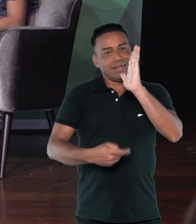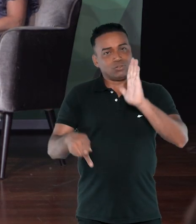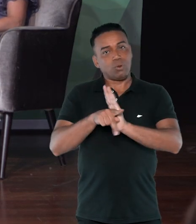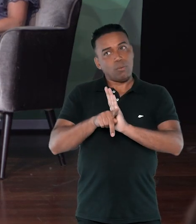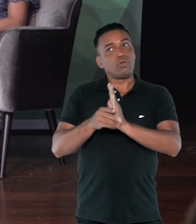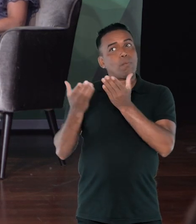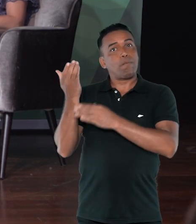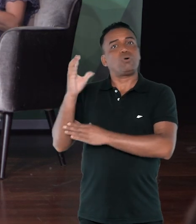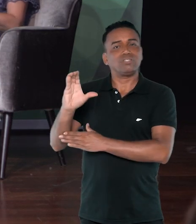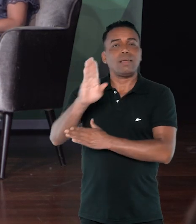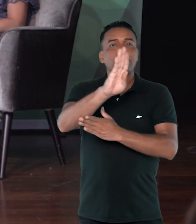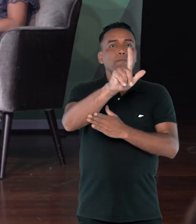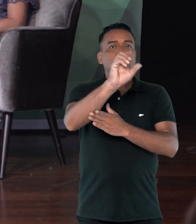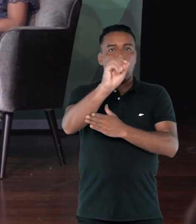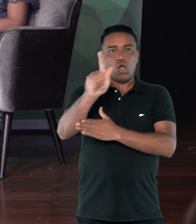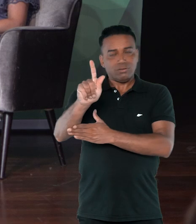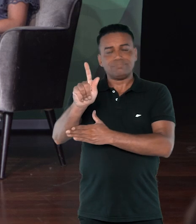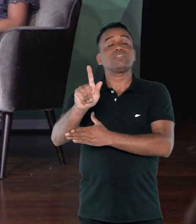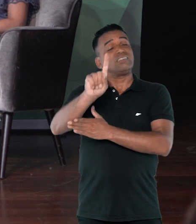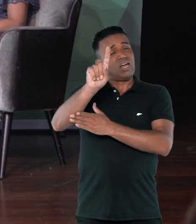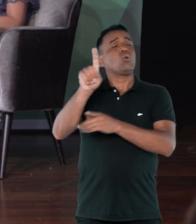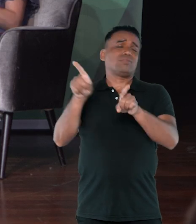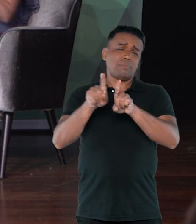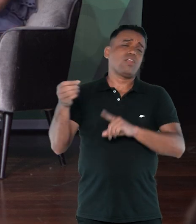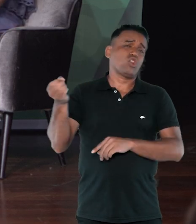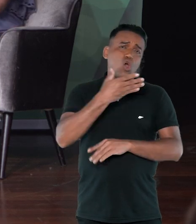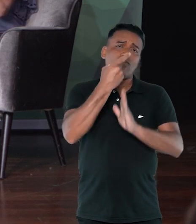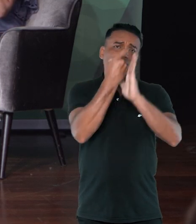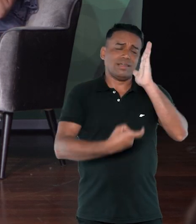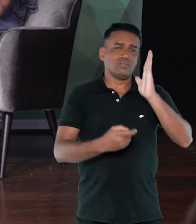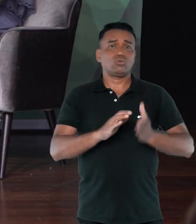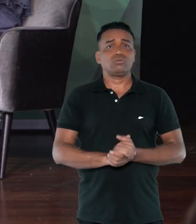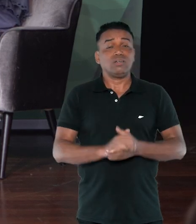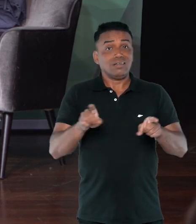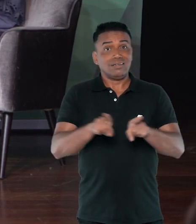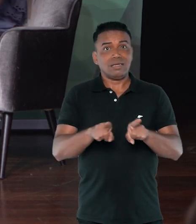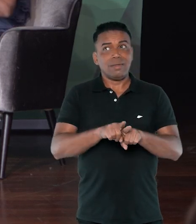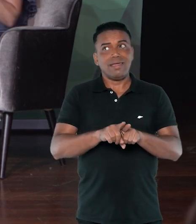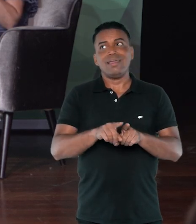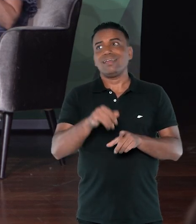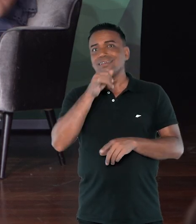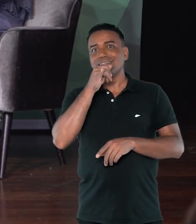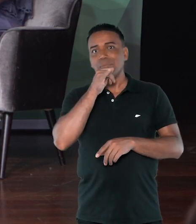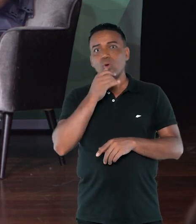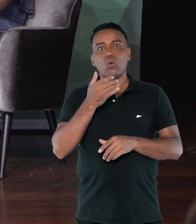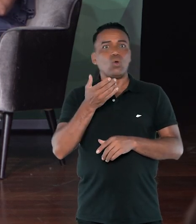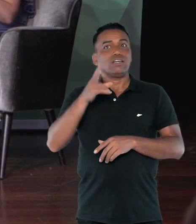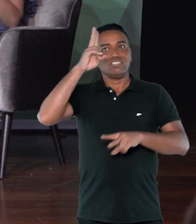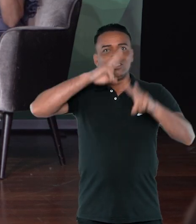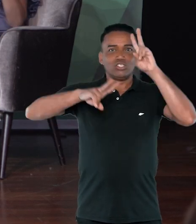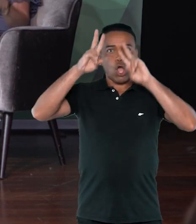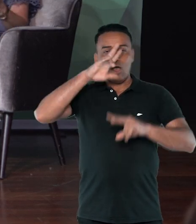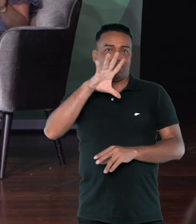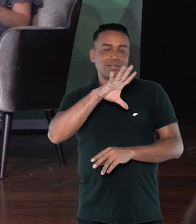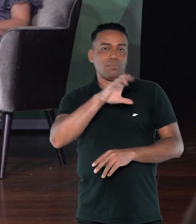blog, mas outros já inéditos também. Inclusive um já com cheiro de casos de amor, que é um conto escrito